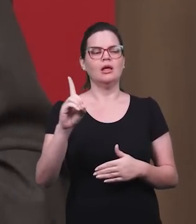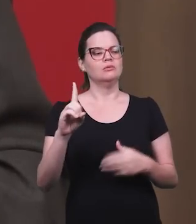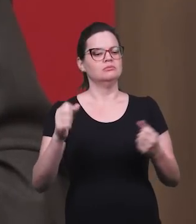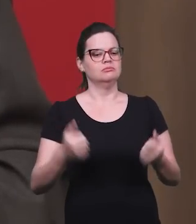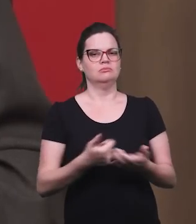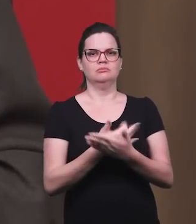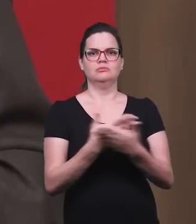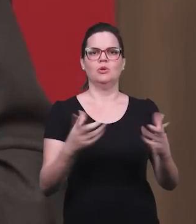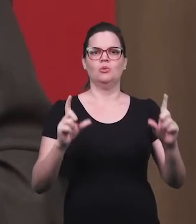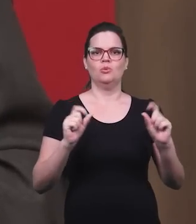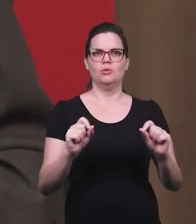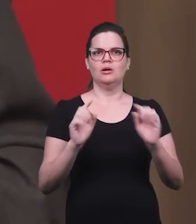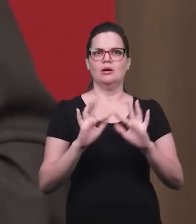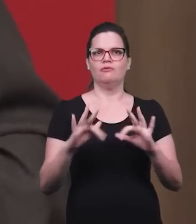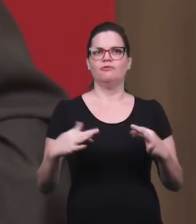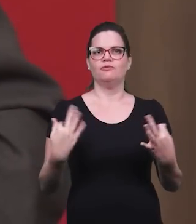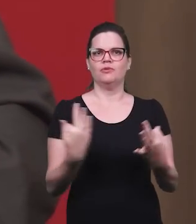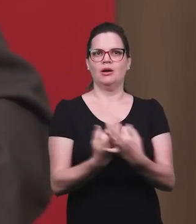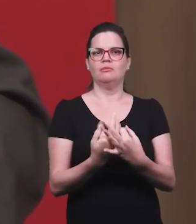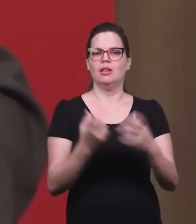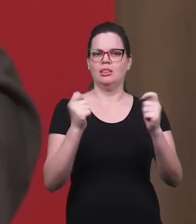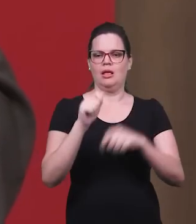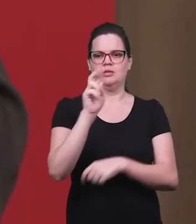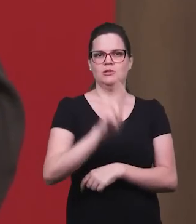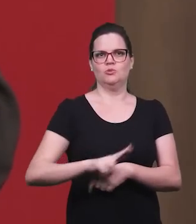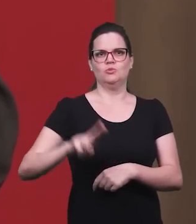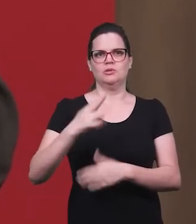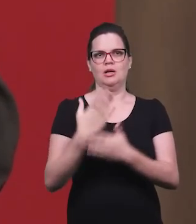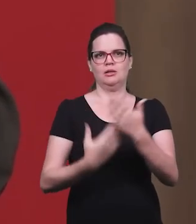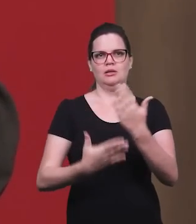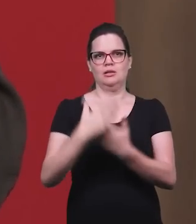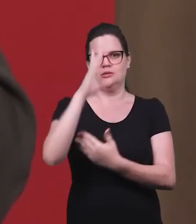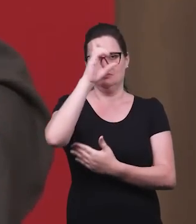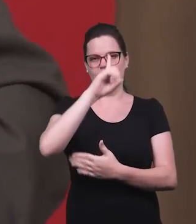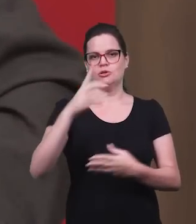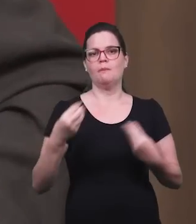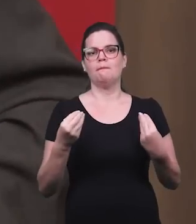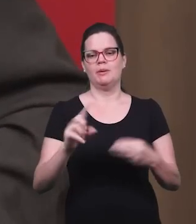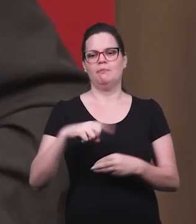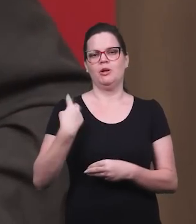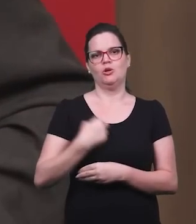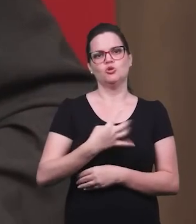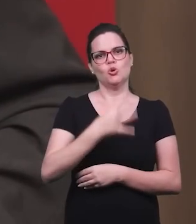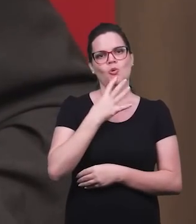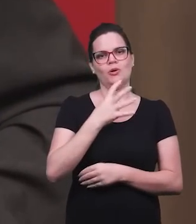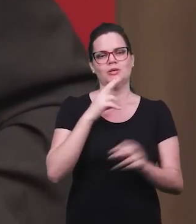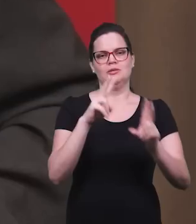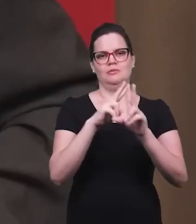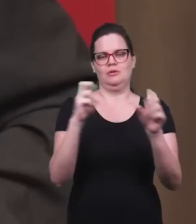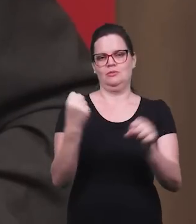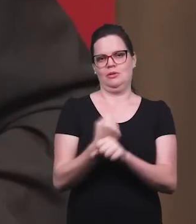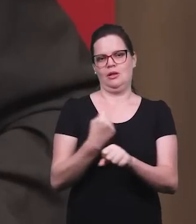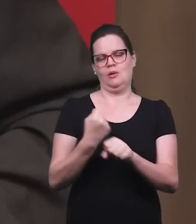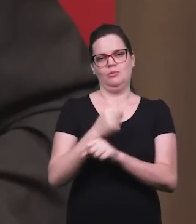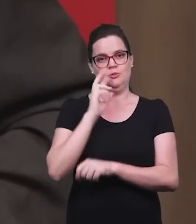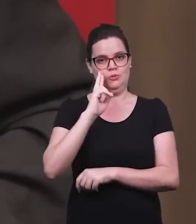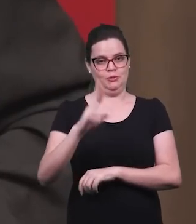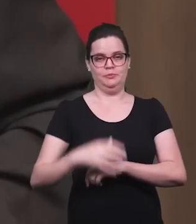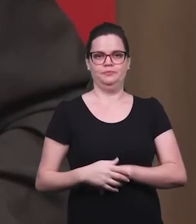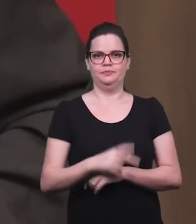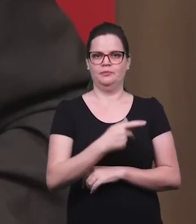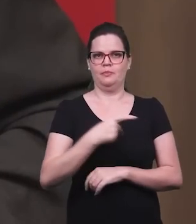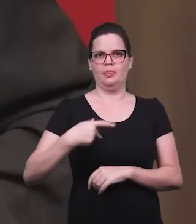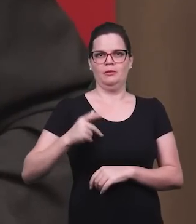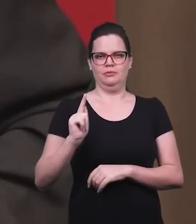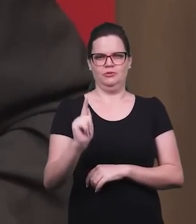providência para que essa família fosse usada para trazer a obra no nosso meio. O pastor Gedeuti